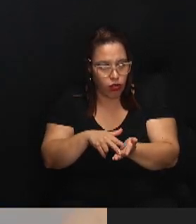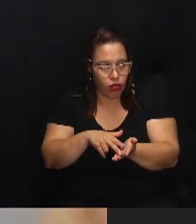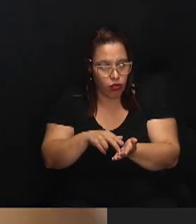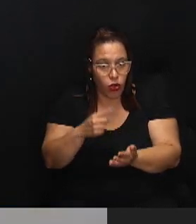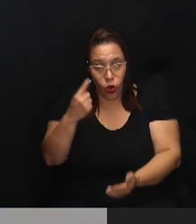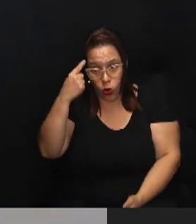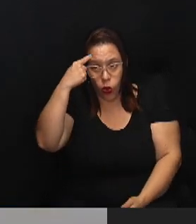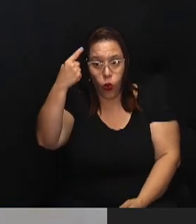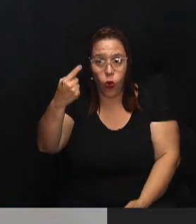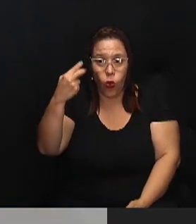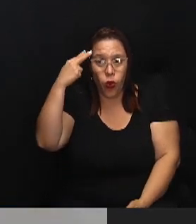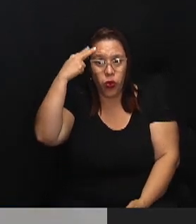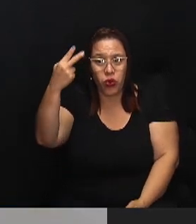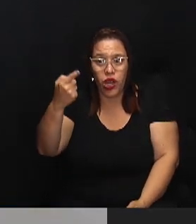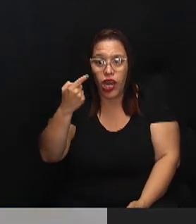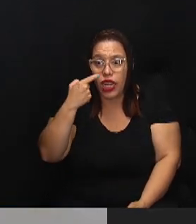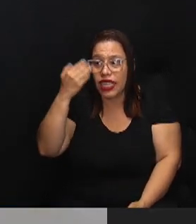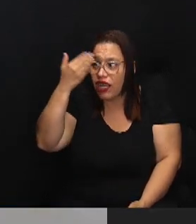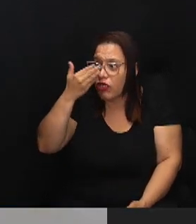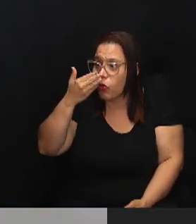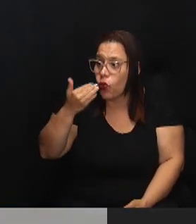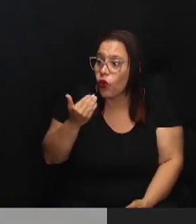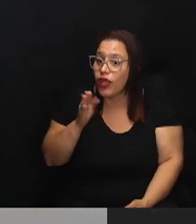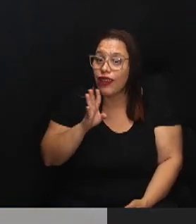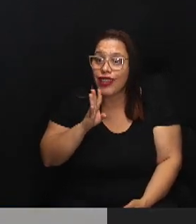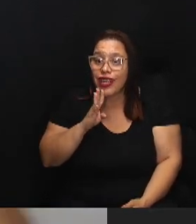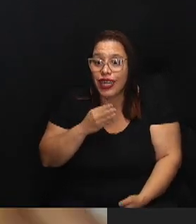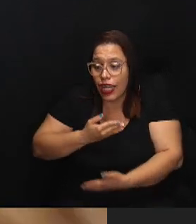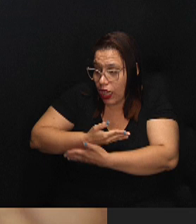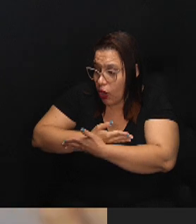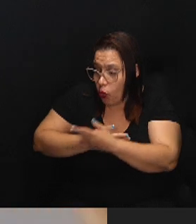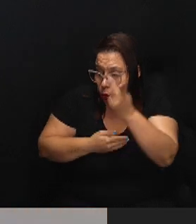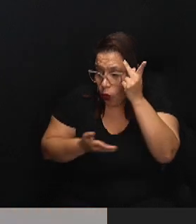mais dias sem ver o bebê, né? Então,